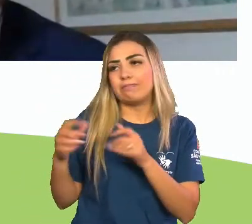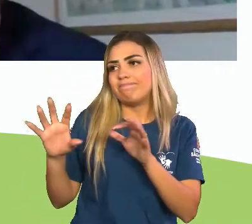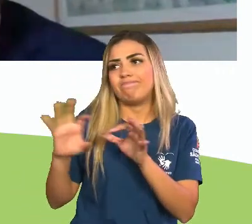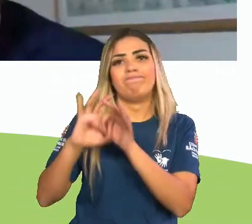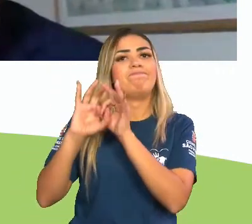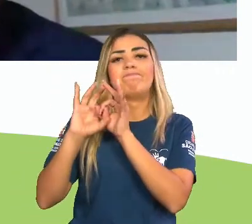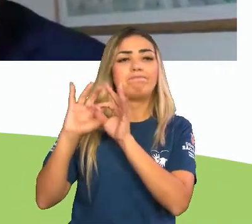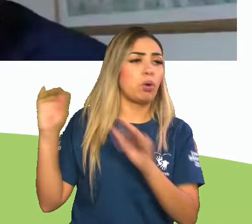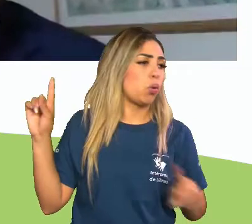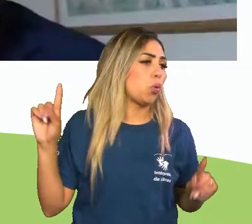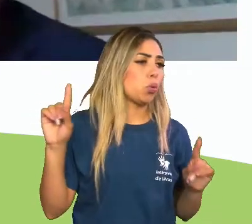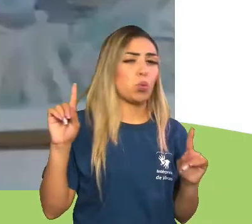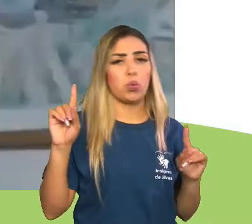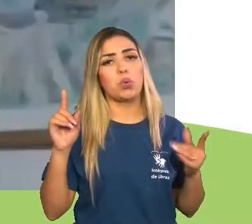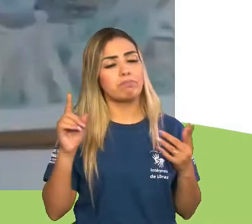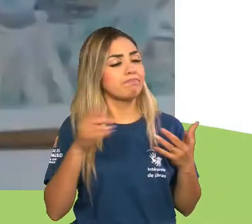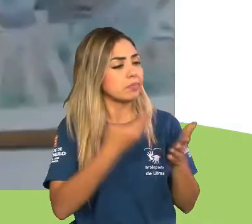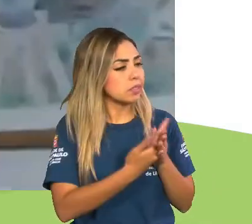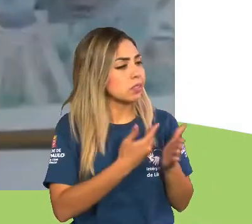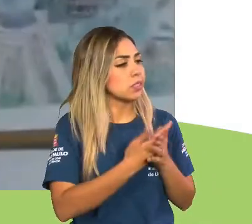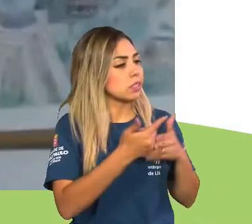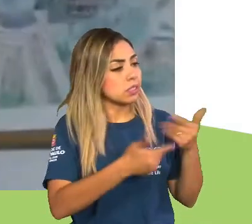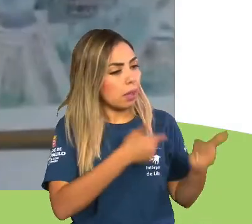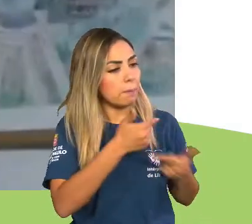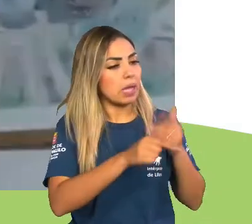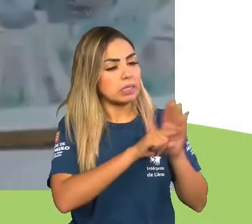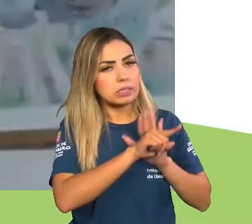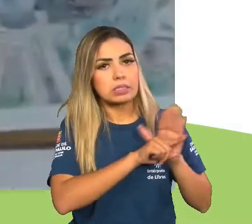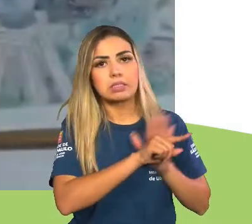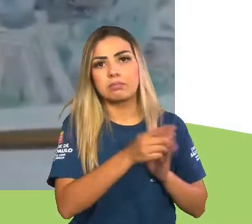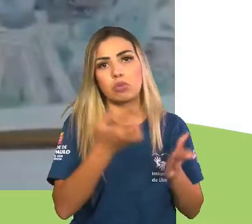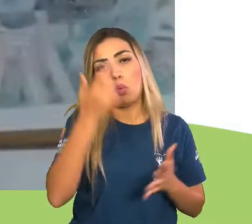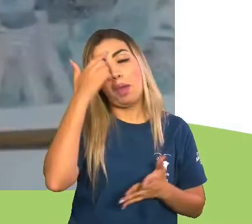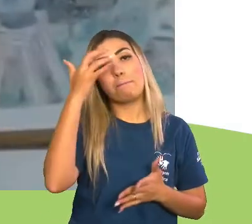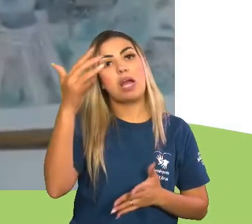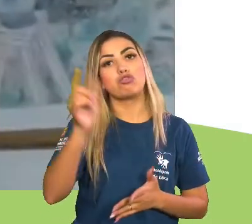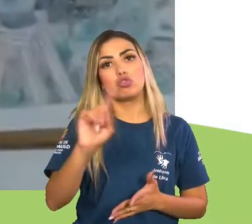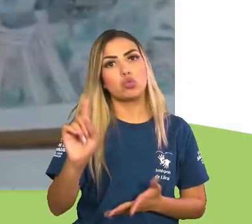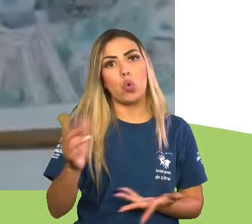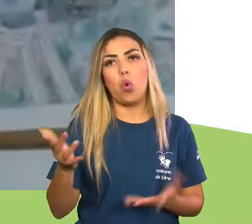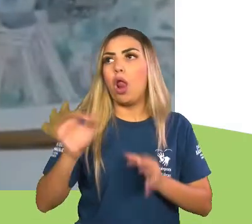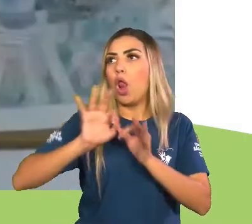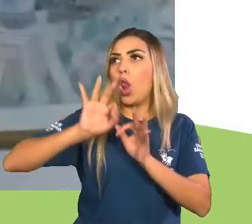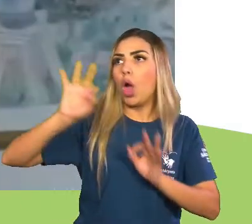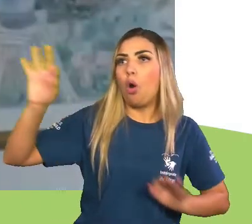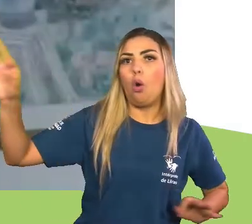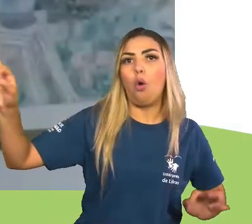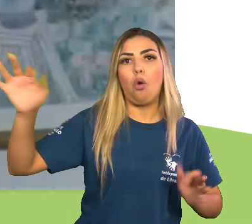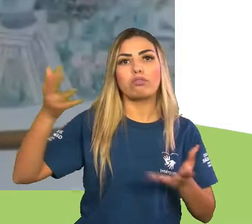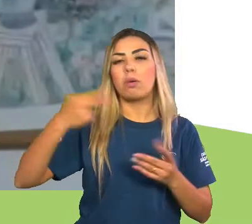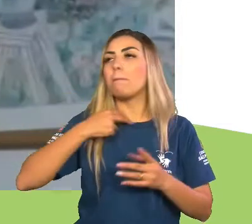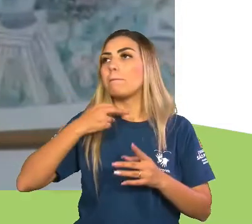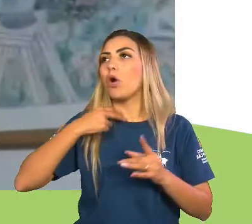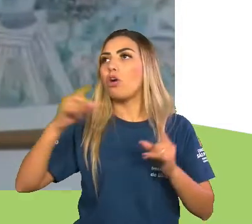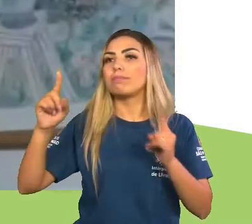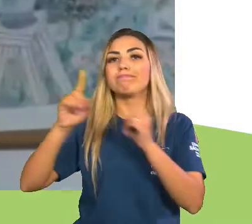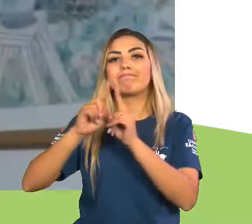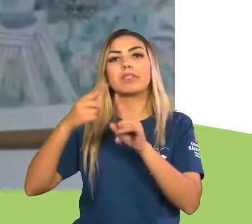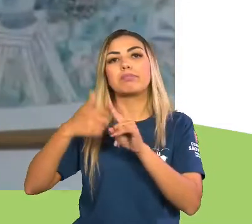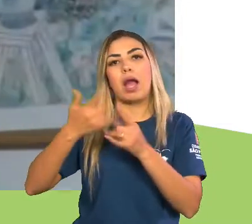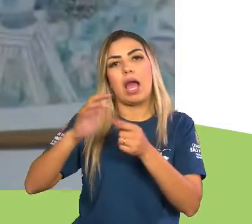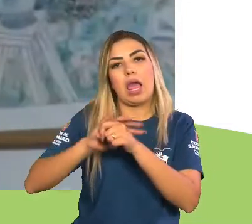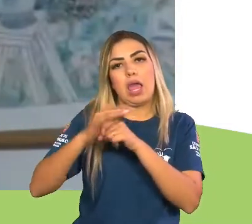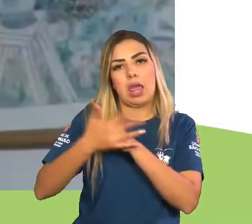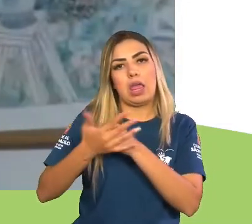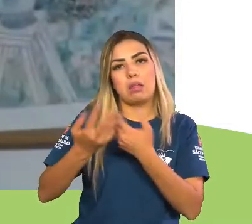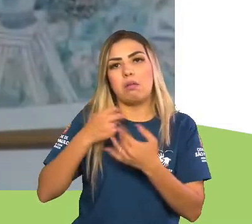ano em que a gente, né, nunca imaginou que precisaria, de algum momento, estar longe das pessoas que a gente ama para protegê-las, né?